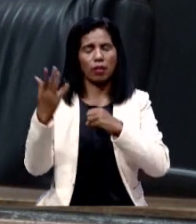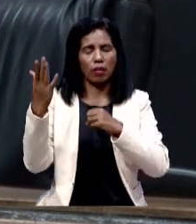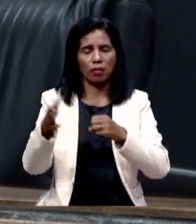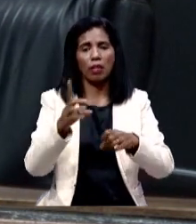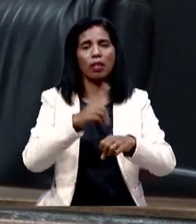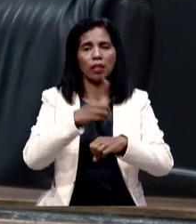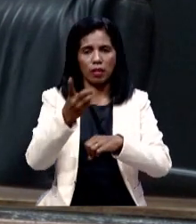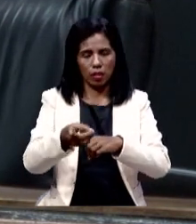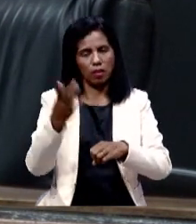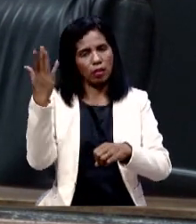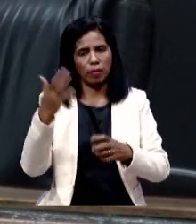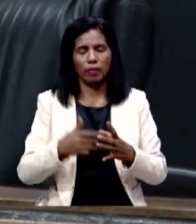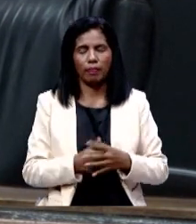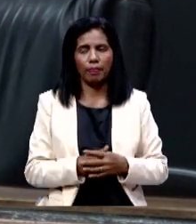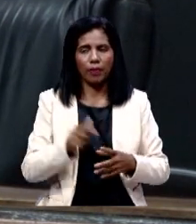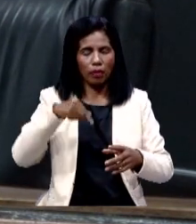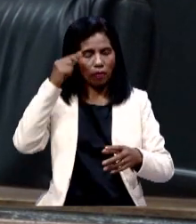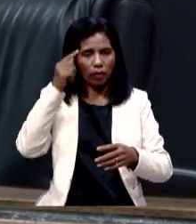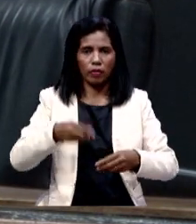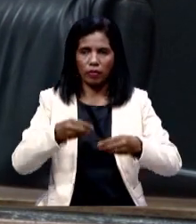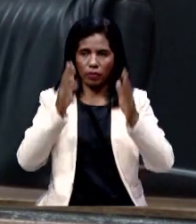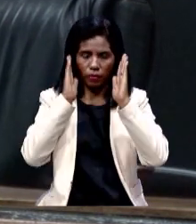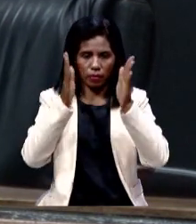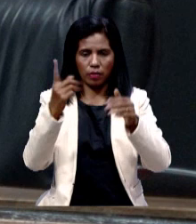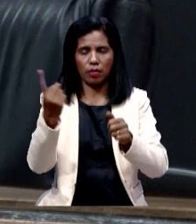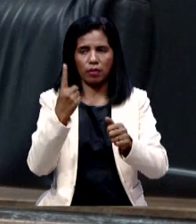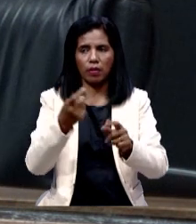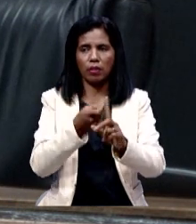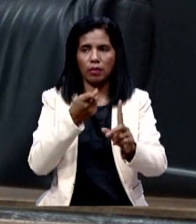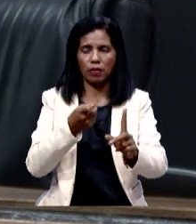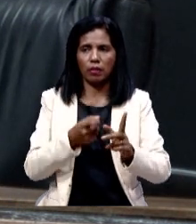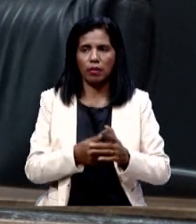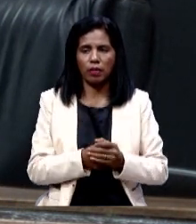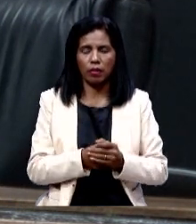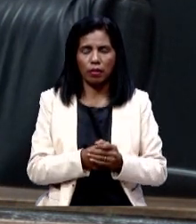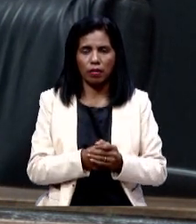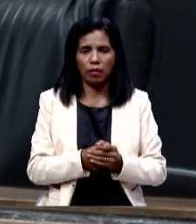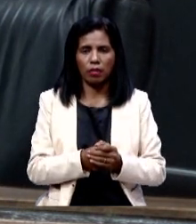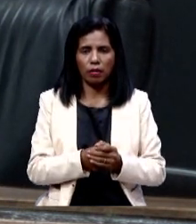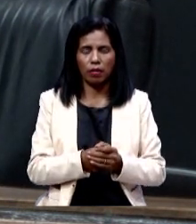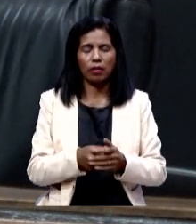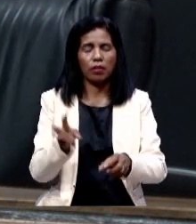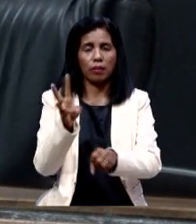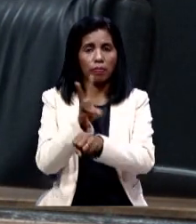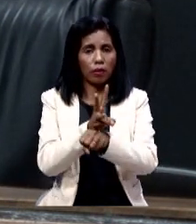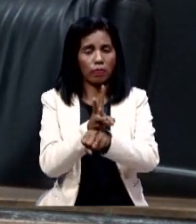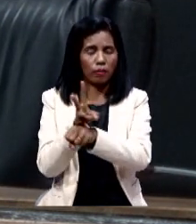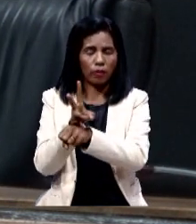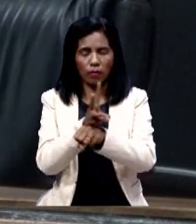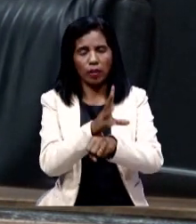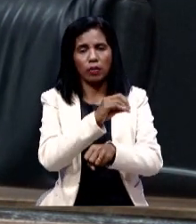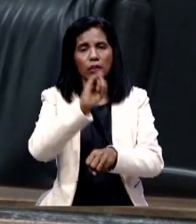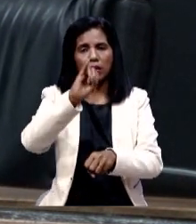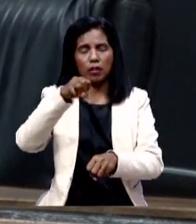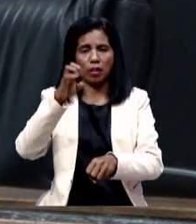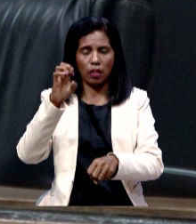inundação da né e governo foi na fatia atenção liu se bombeiros nomos ize ba na ba para tu